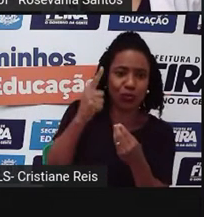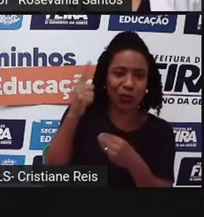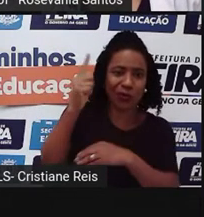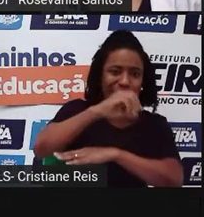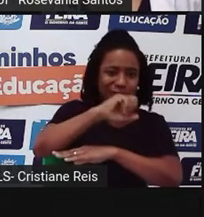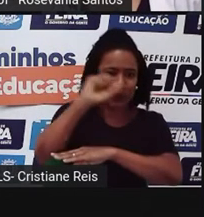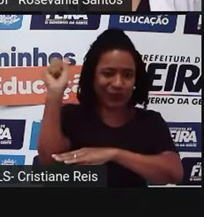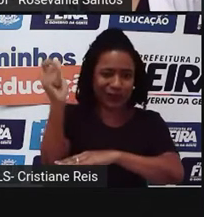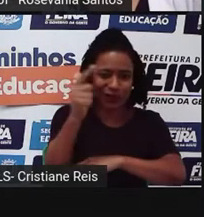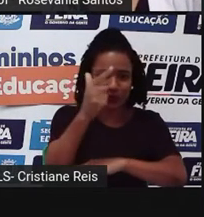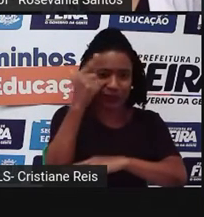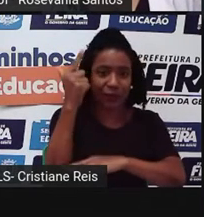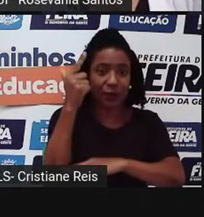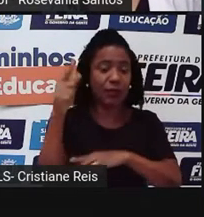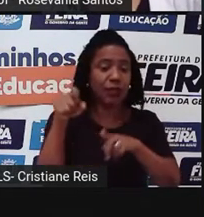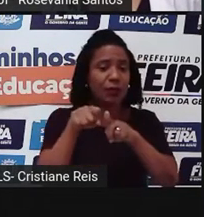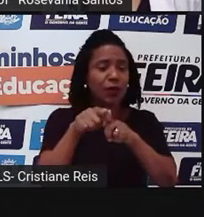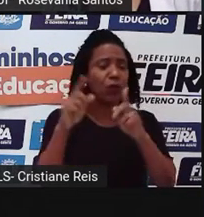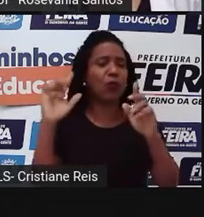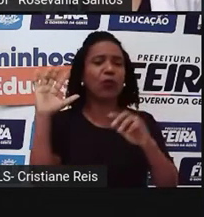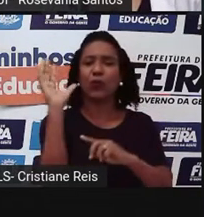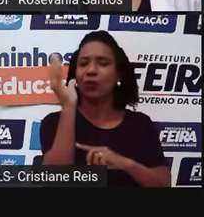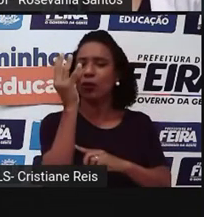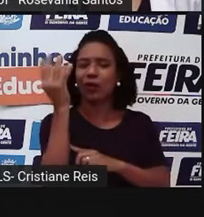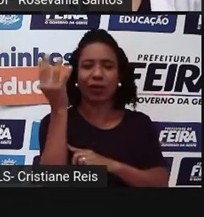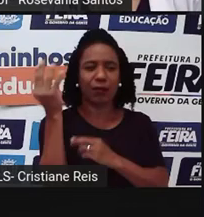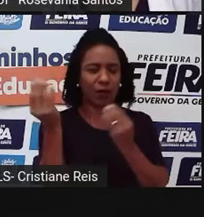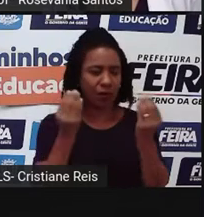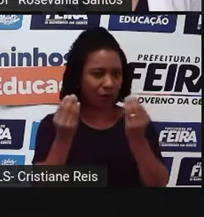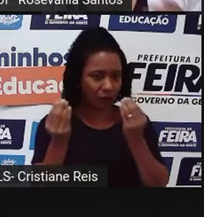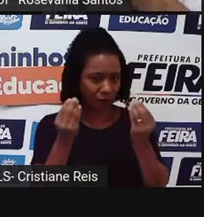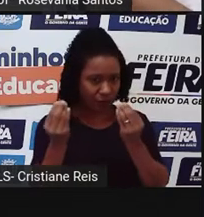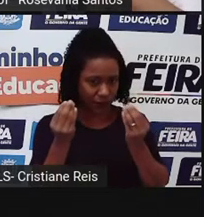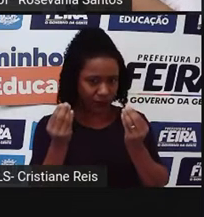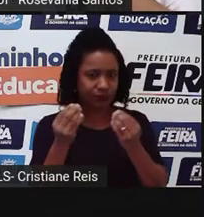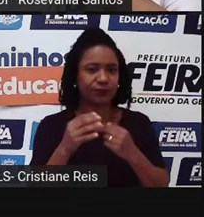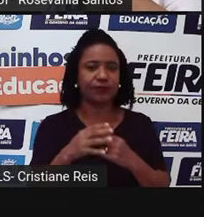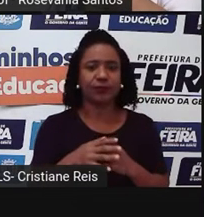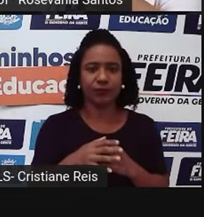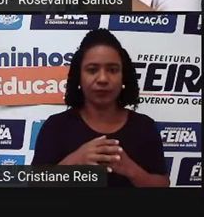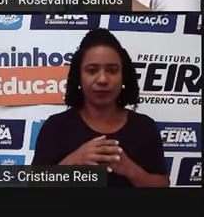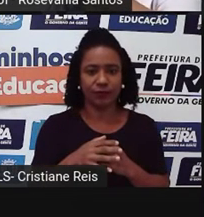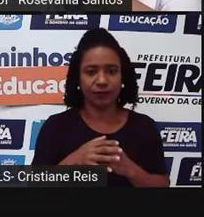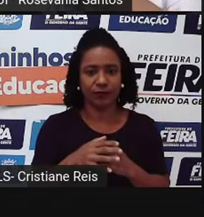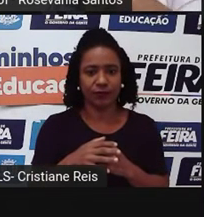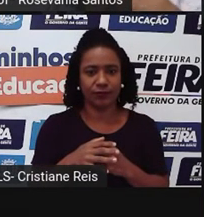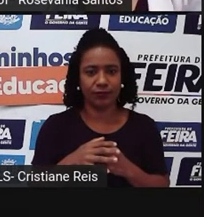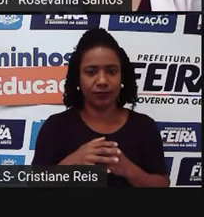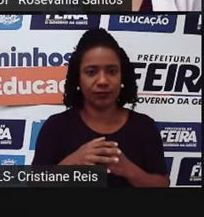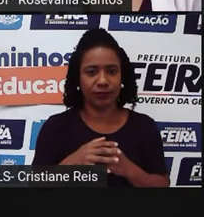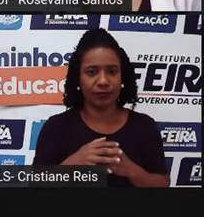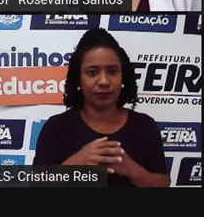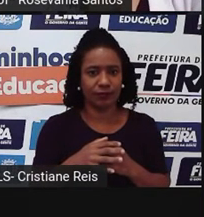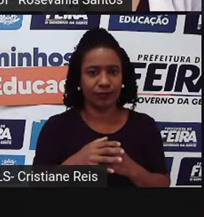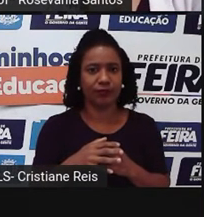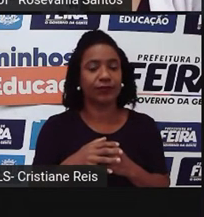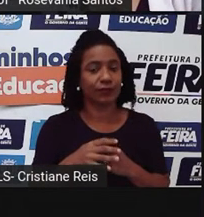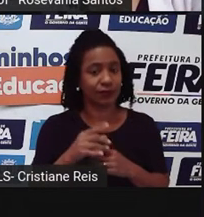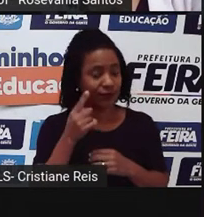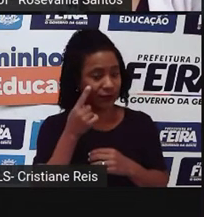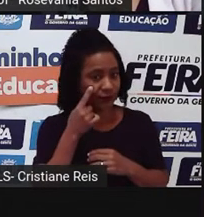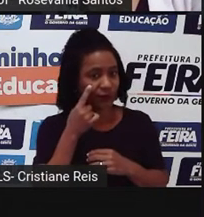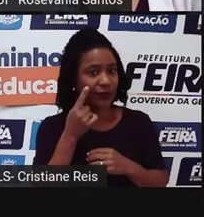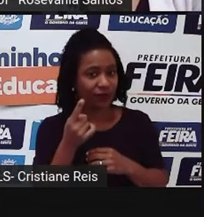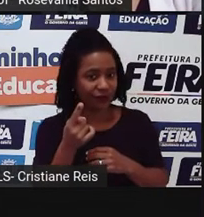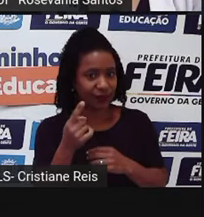dessas zonas climáticas, né? Então, estou levando em consideração o clima aqui nesse processo de regionalização, que eu acabei de chamar a atenção